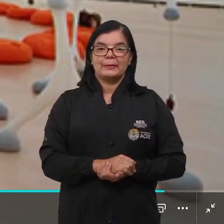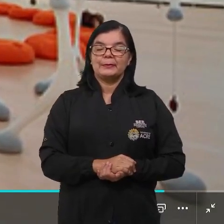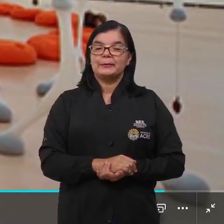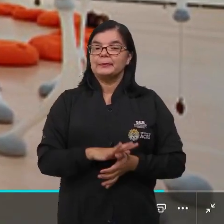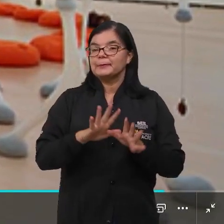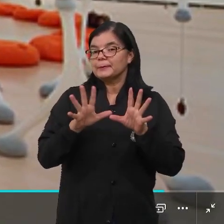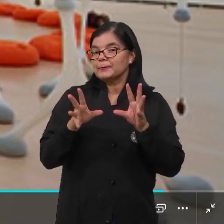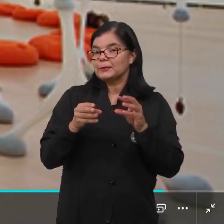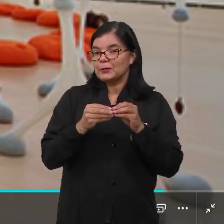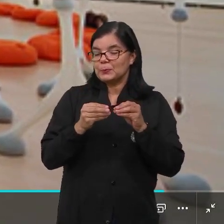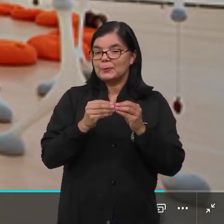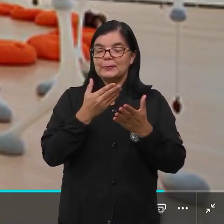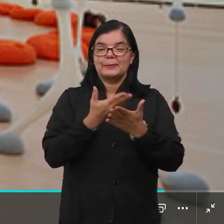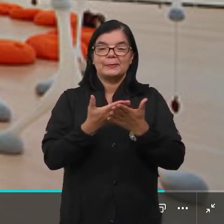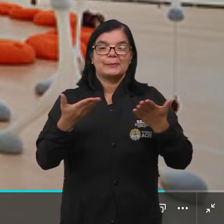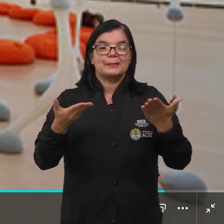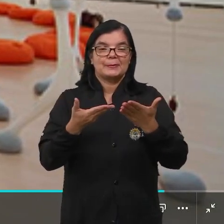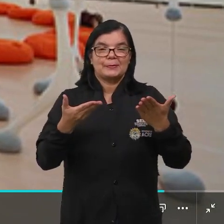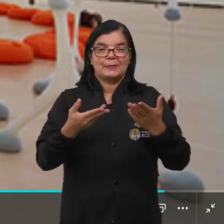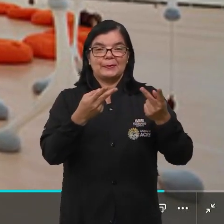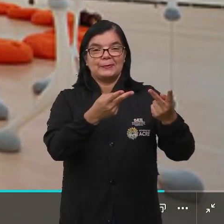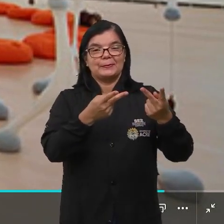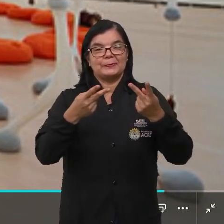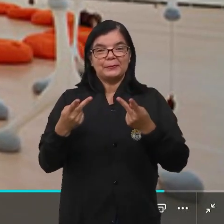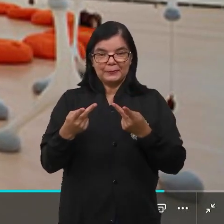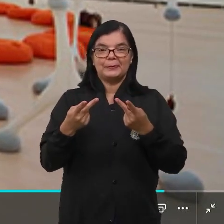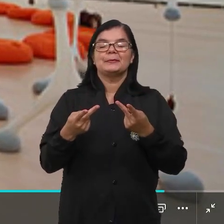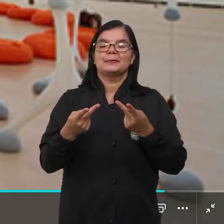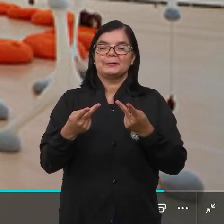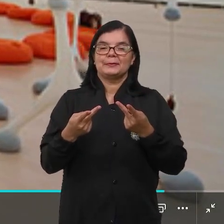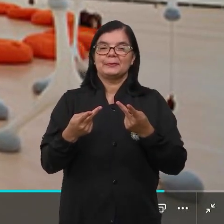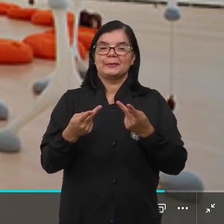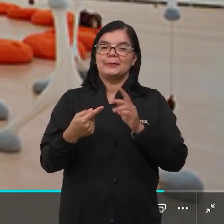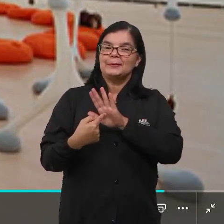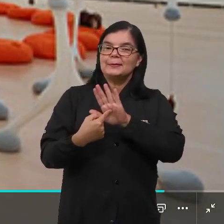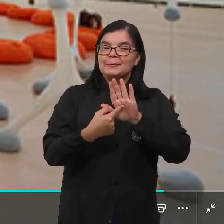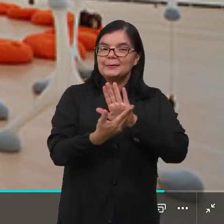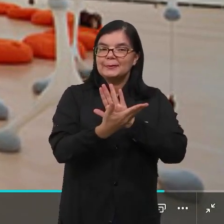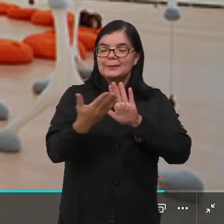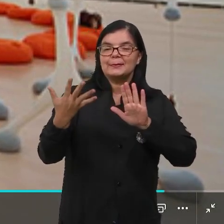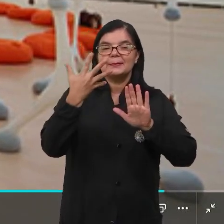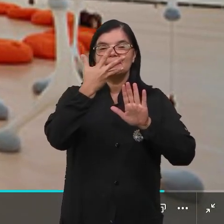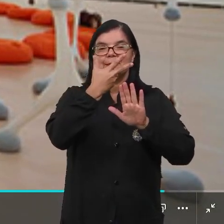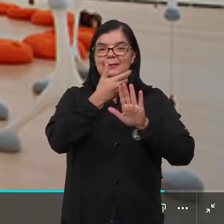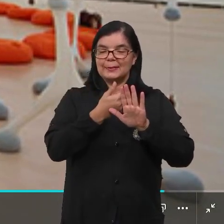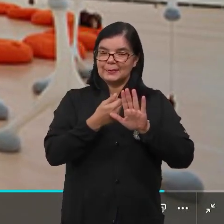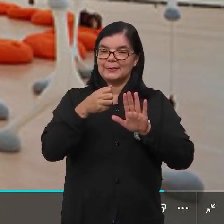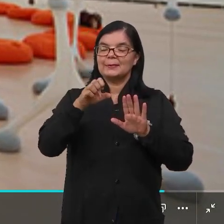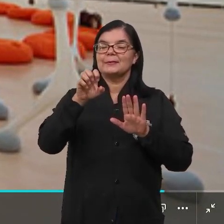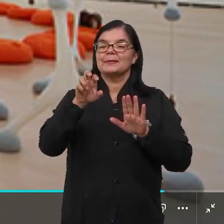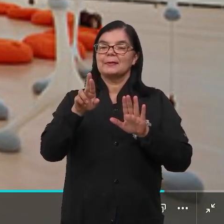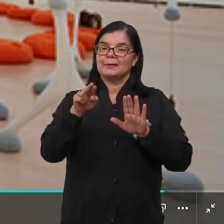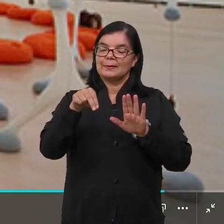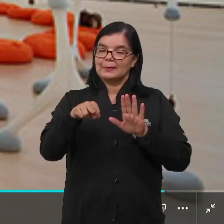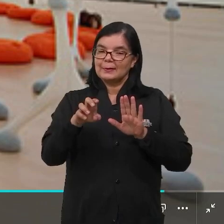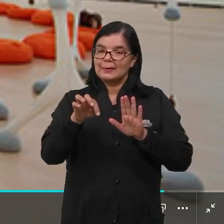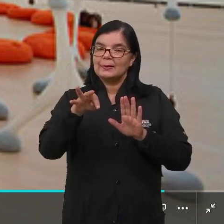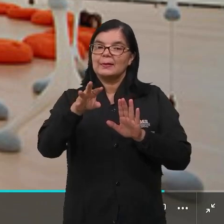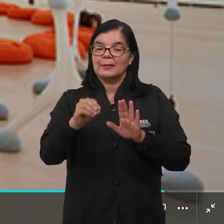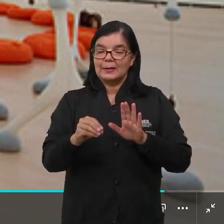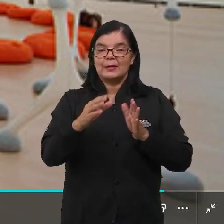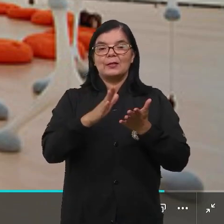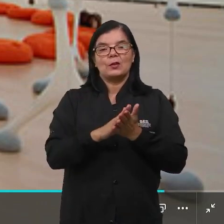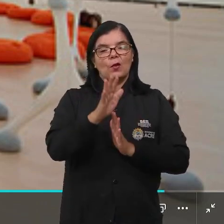E resumindo a nossa aula de hoje, eu convido você a entrar nessa exposição lindíssima de Ernesto Neto.